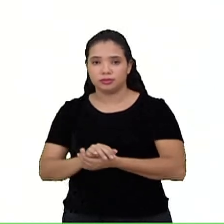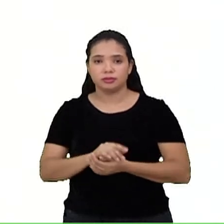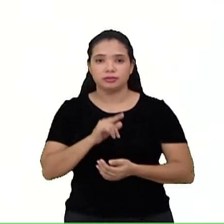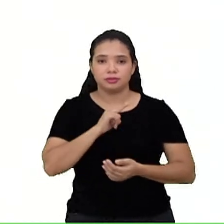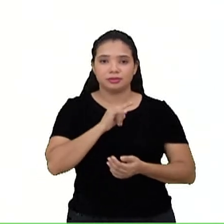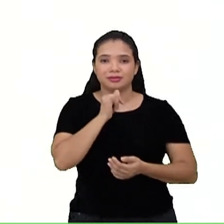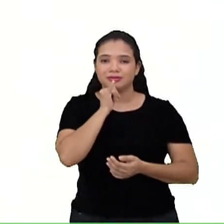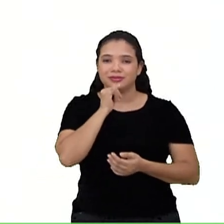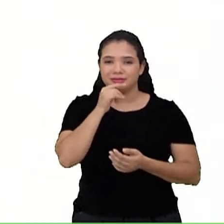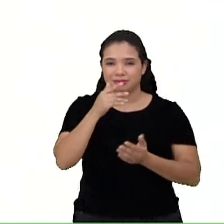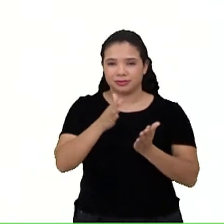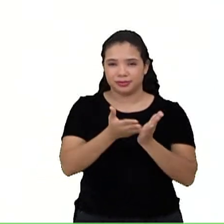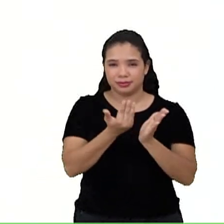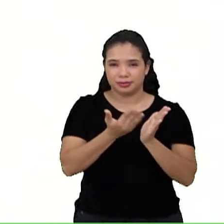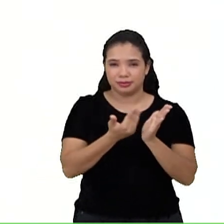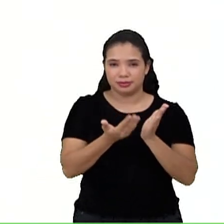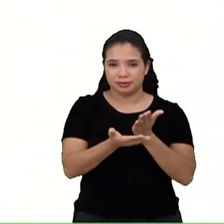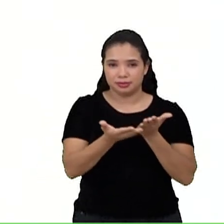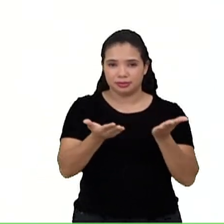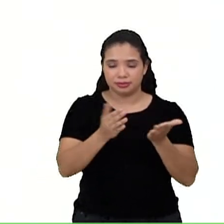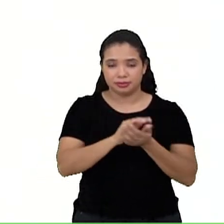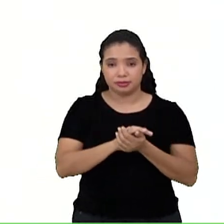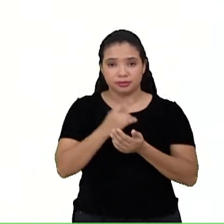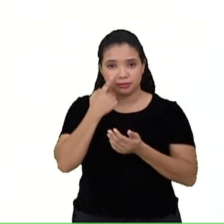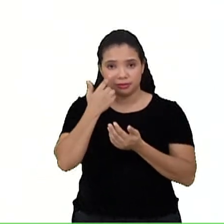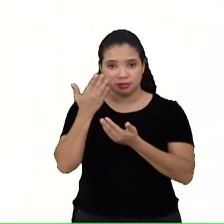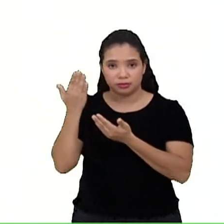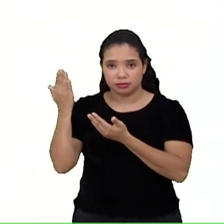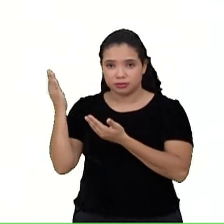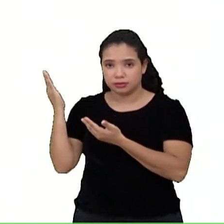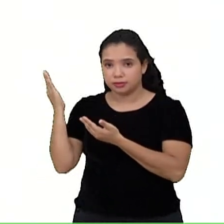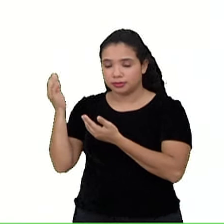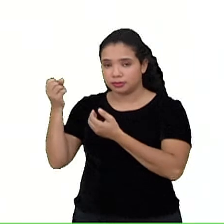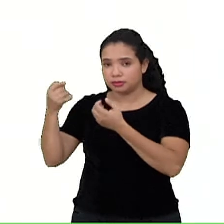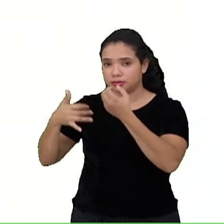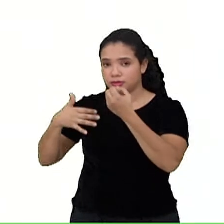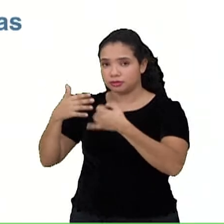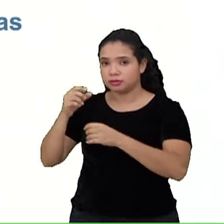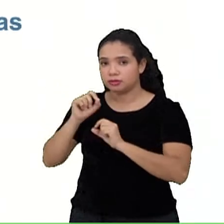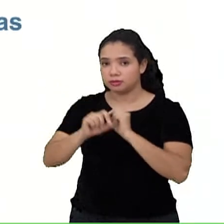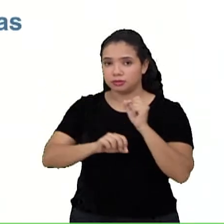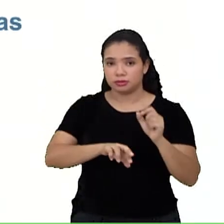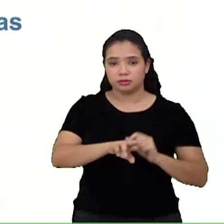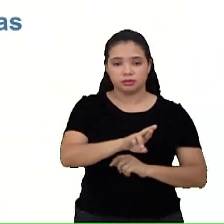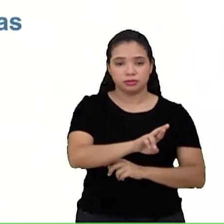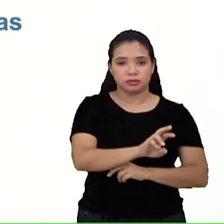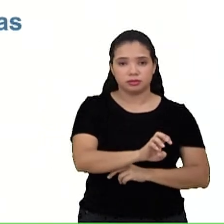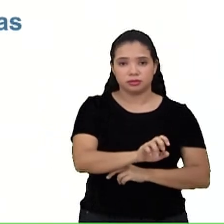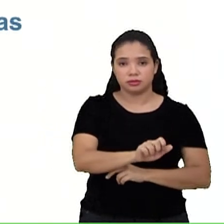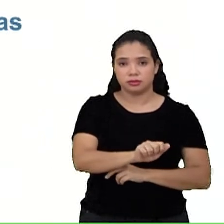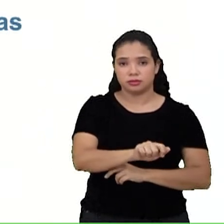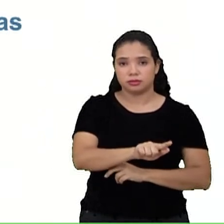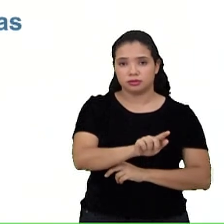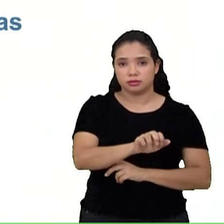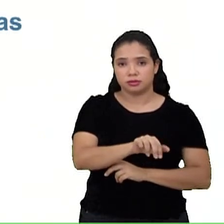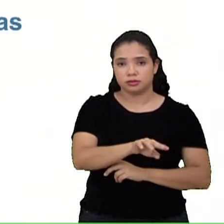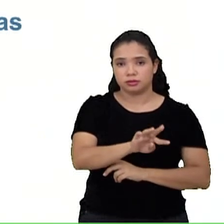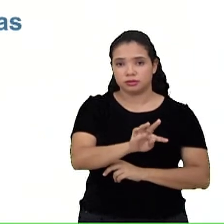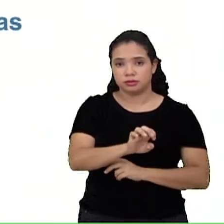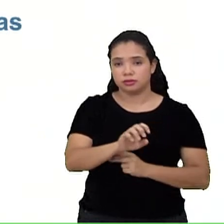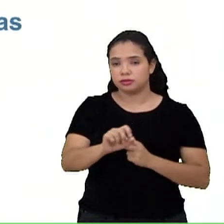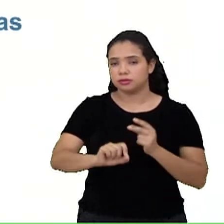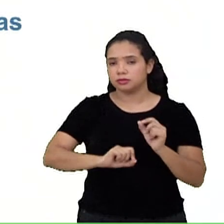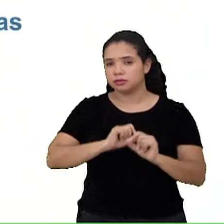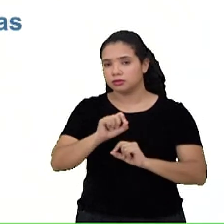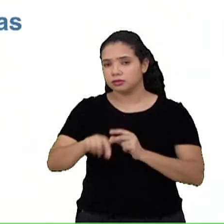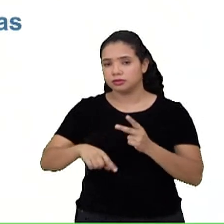tá bom? Vamos lá. Vocês estão vendo aí que eu estou explicando sobre o que é reagente, o que é produto, né? Os reagentes